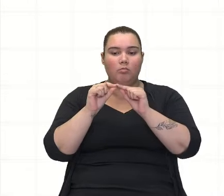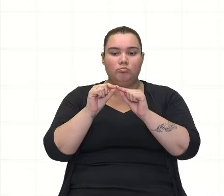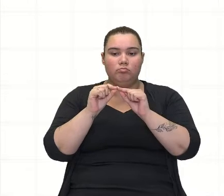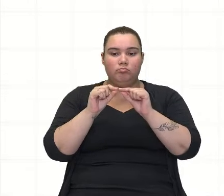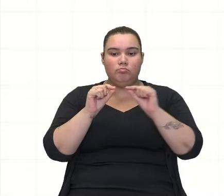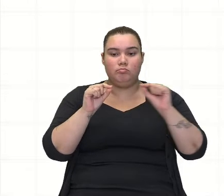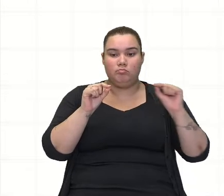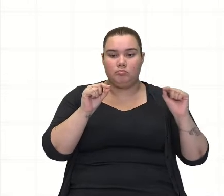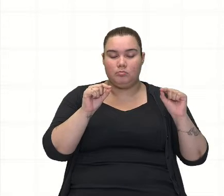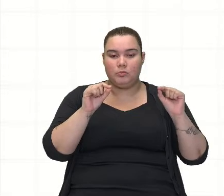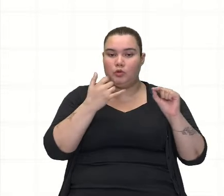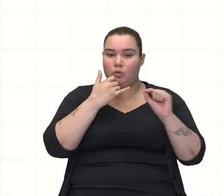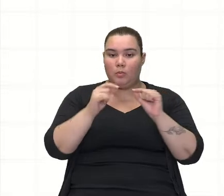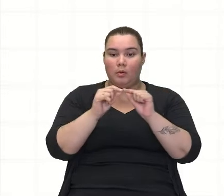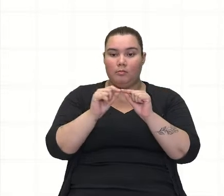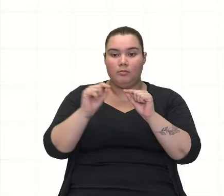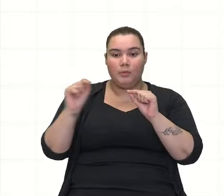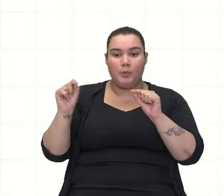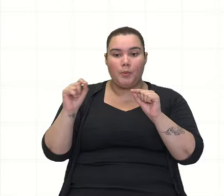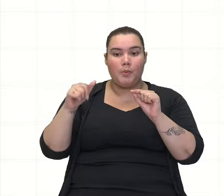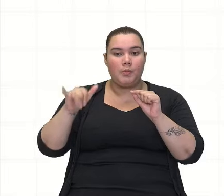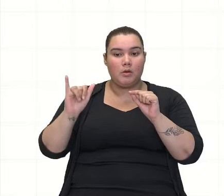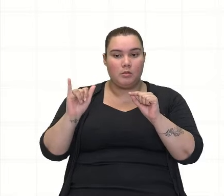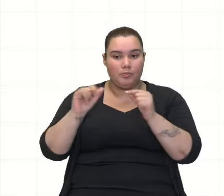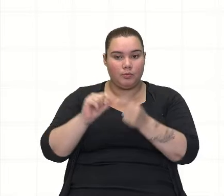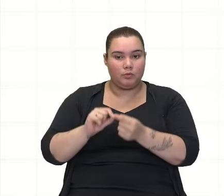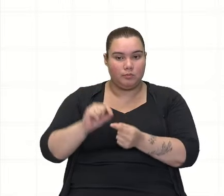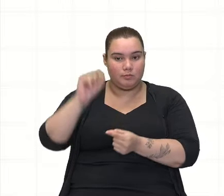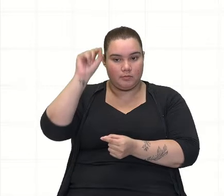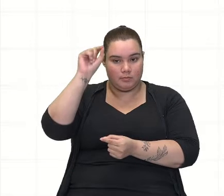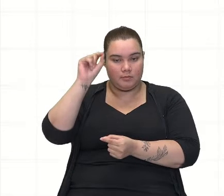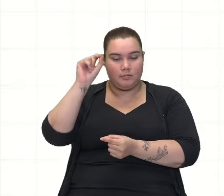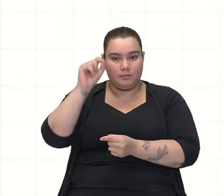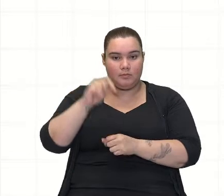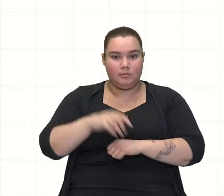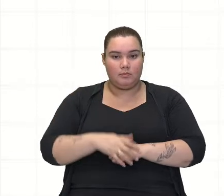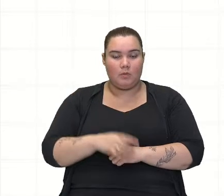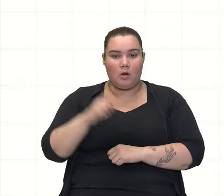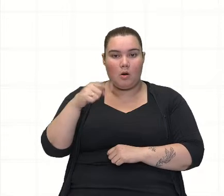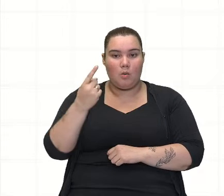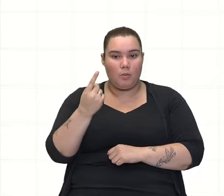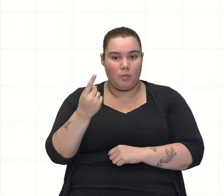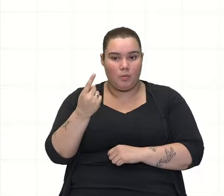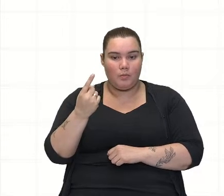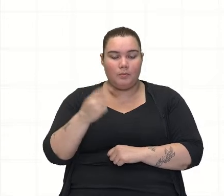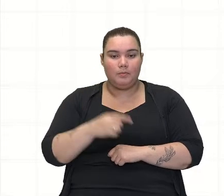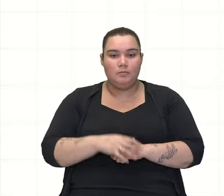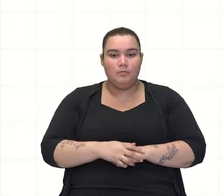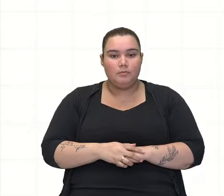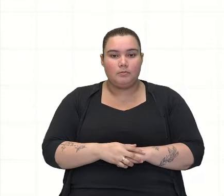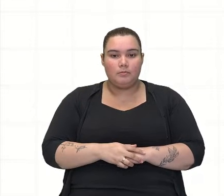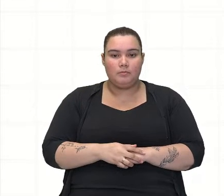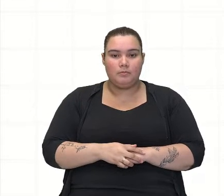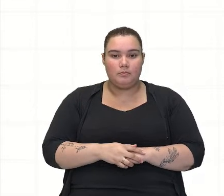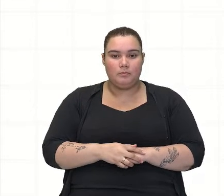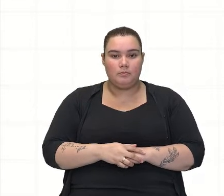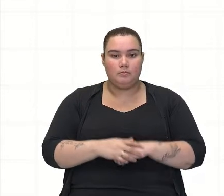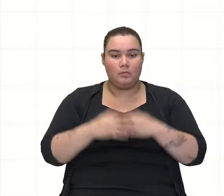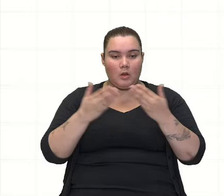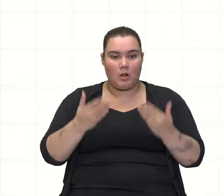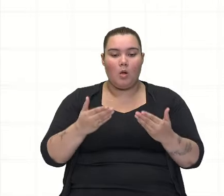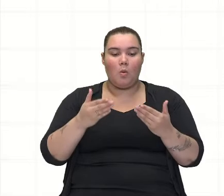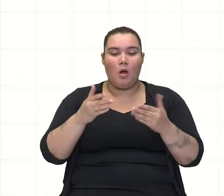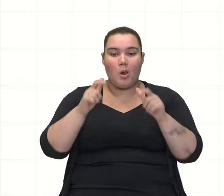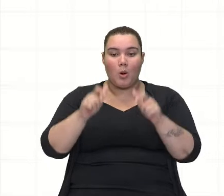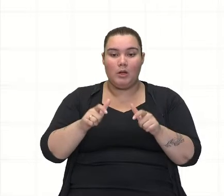no eixo Y, tá? 1. Então, a coordenada